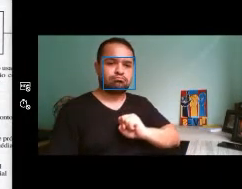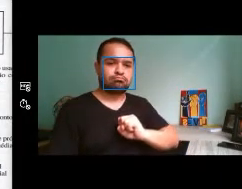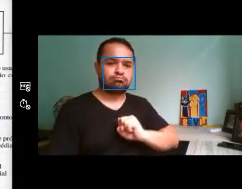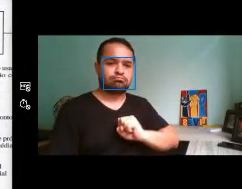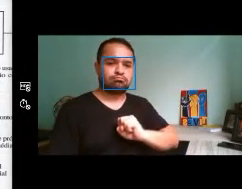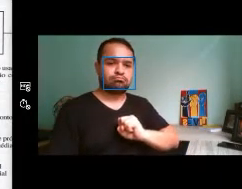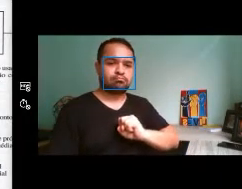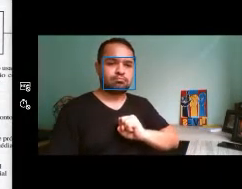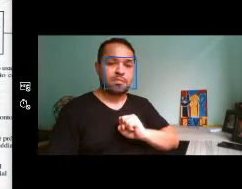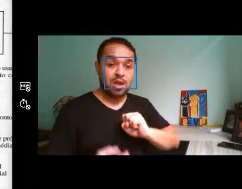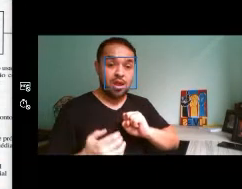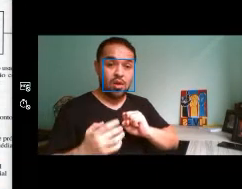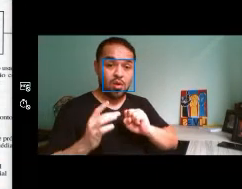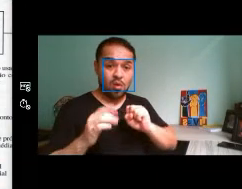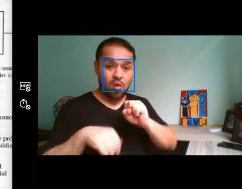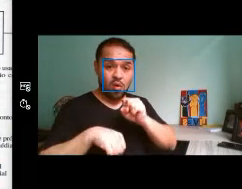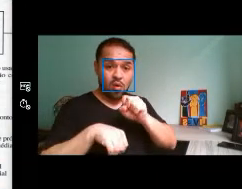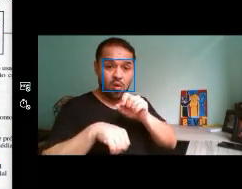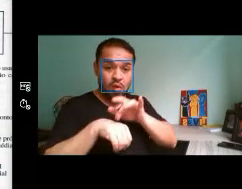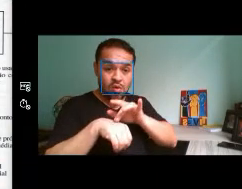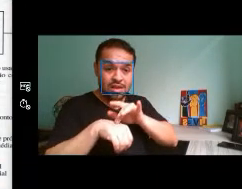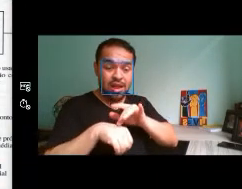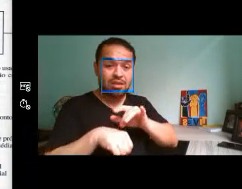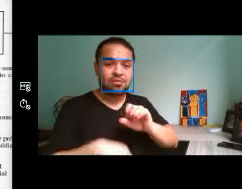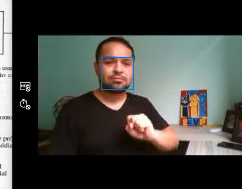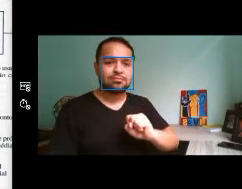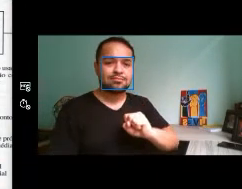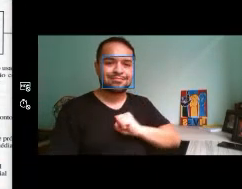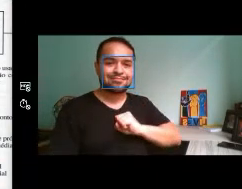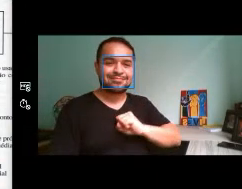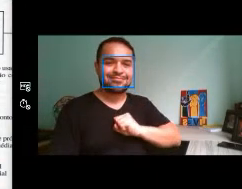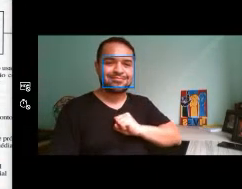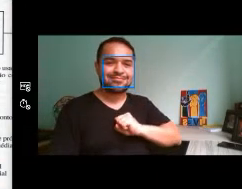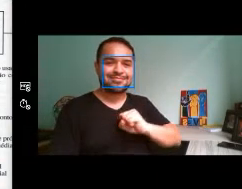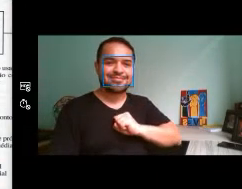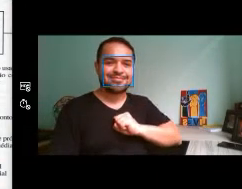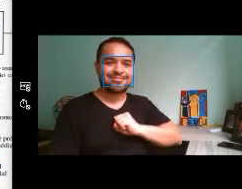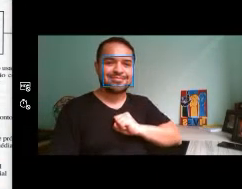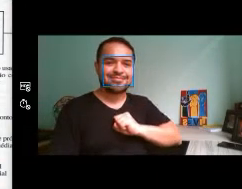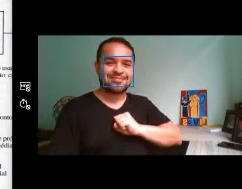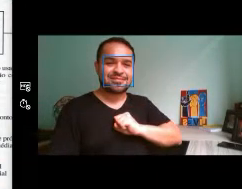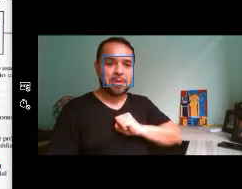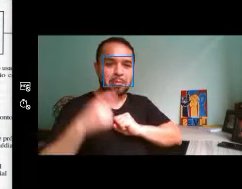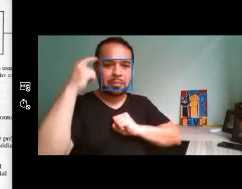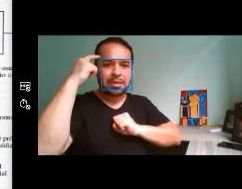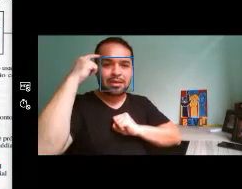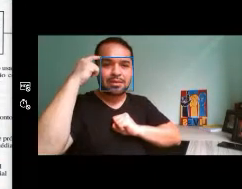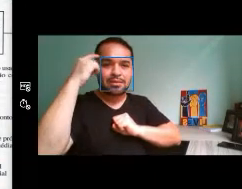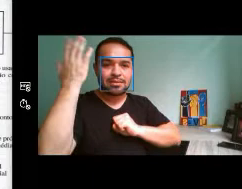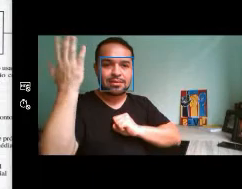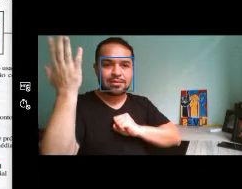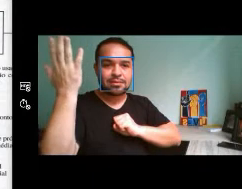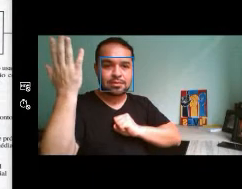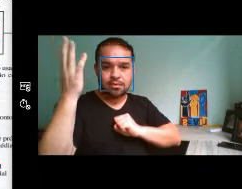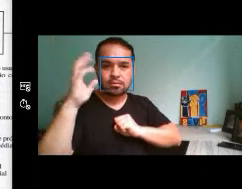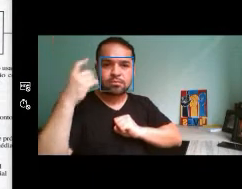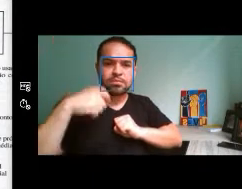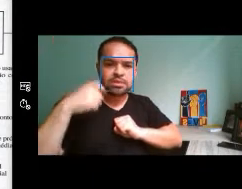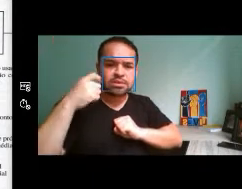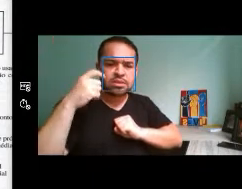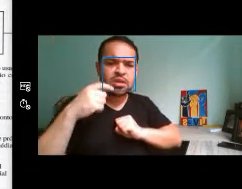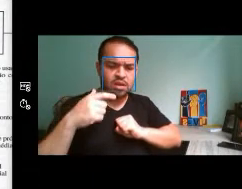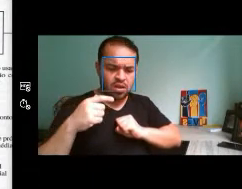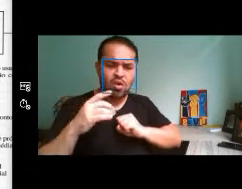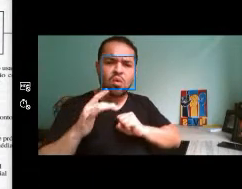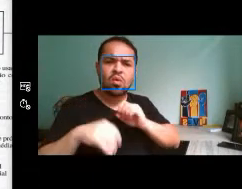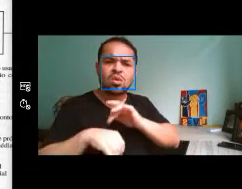TBM, e agora esse toque aqui. Ok, mas olha, poderia ser um toque assim, ó, como